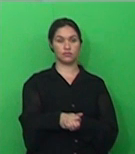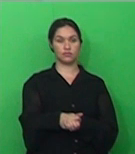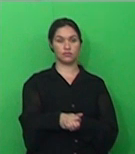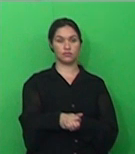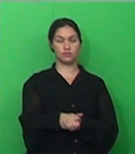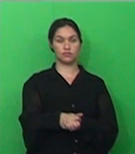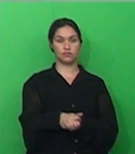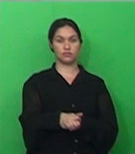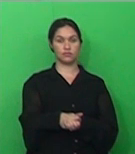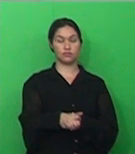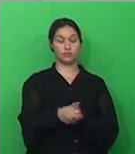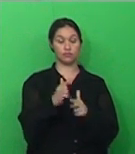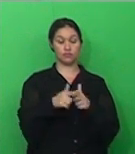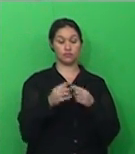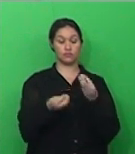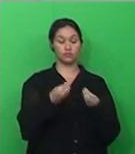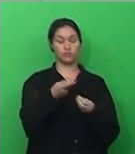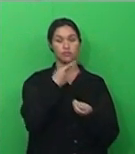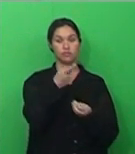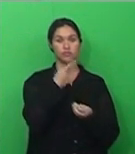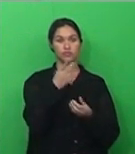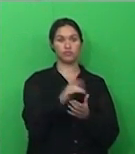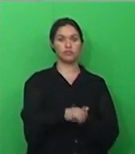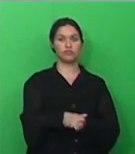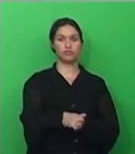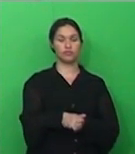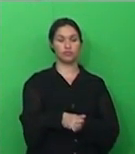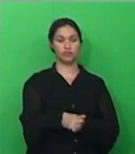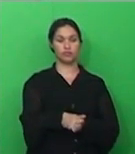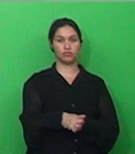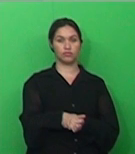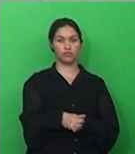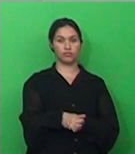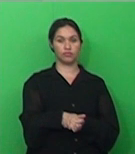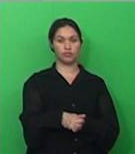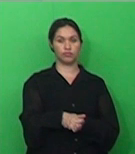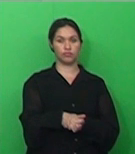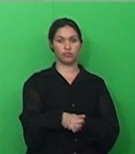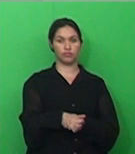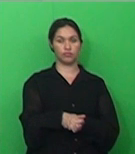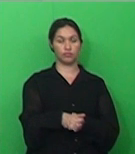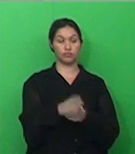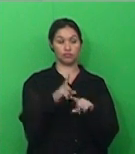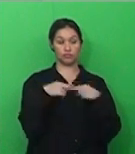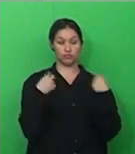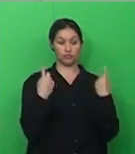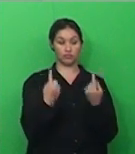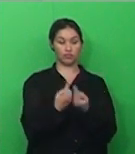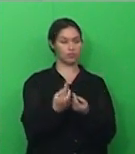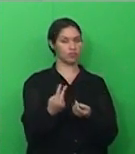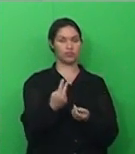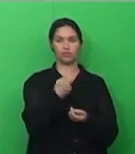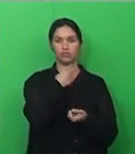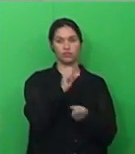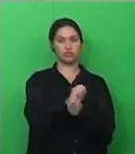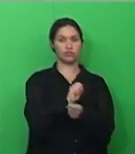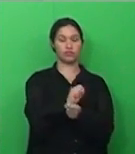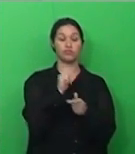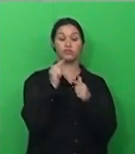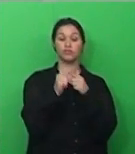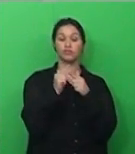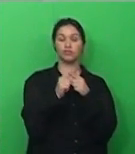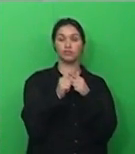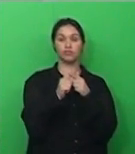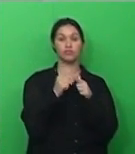porque, como eu falei nessa tribuna, eu já falei nessa tribuna o seguinte, que nós não podemos esperar muito, porque